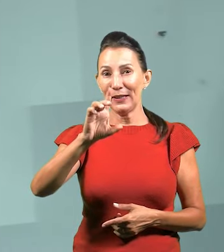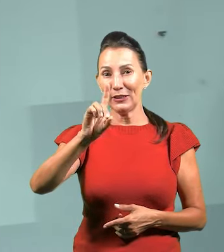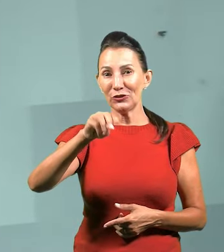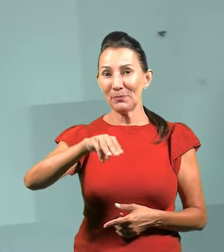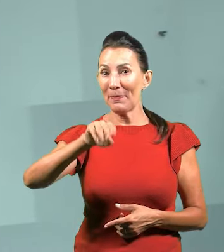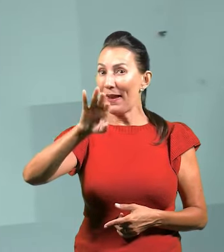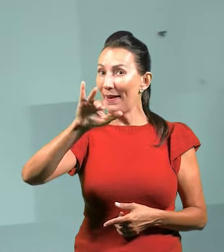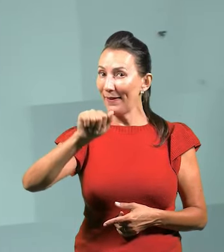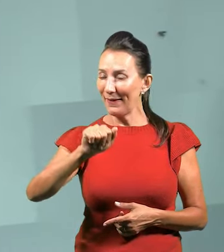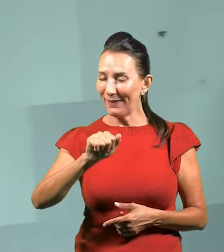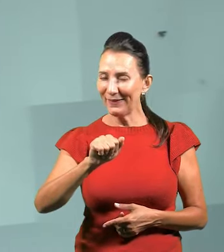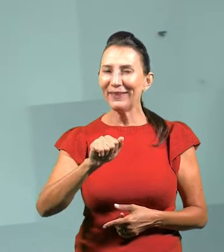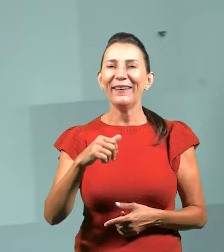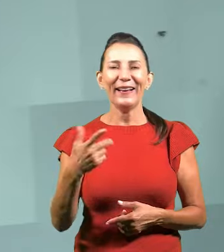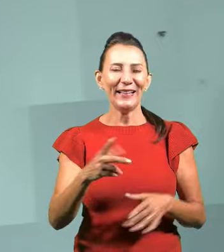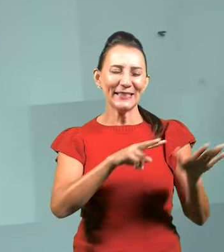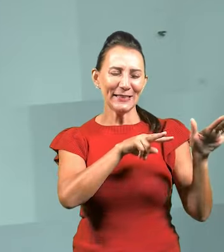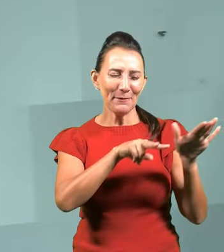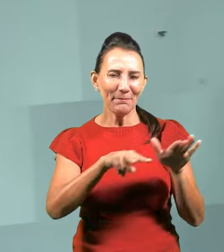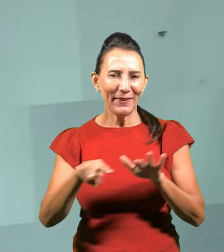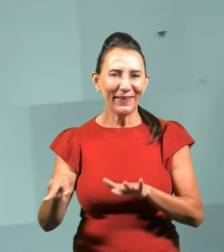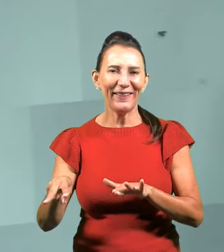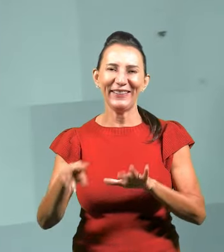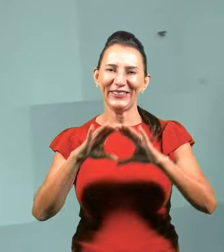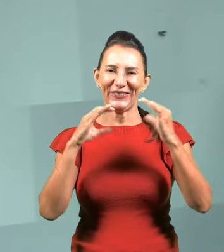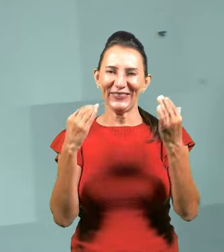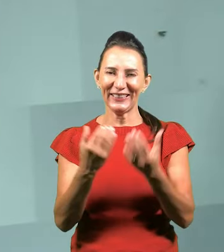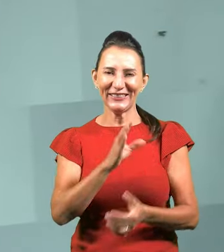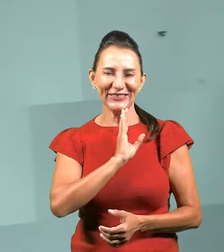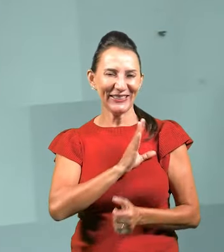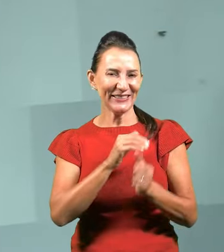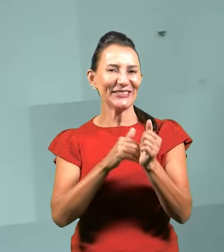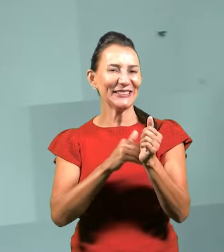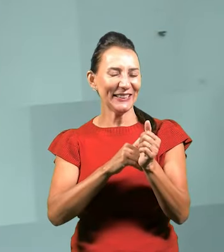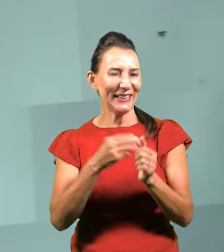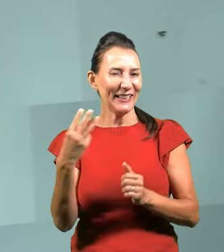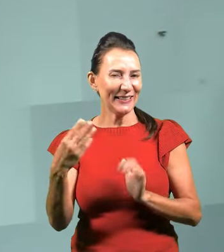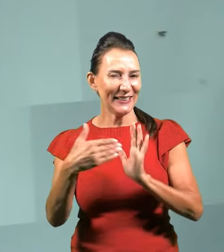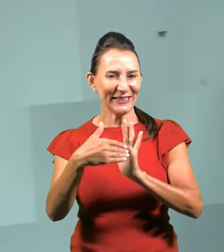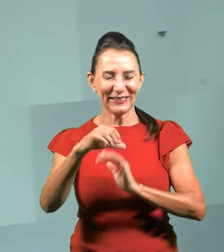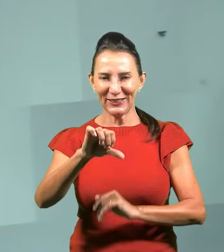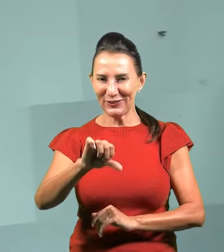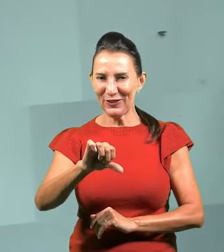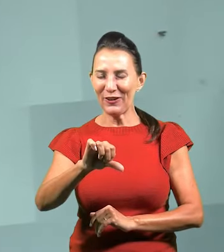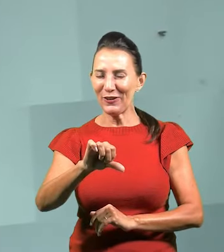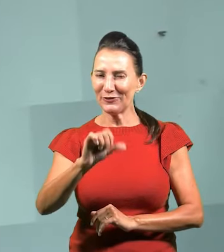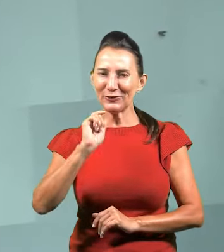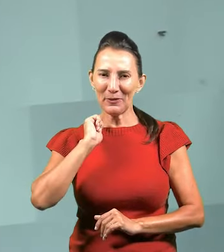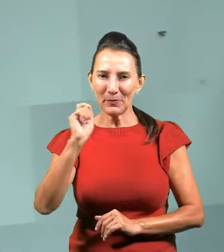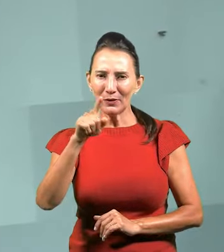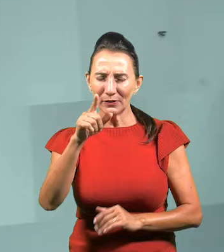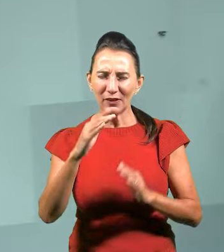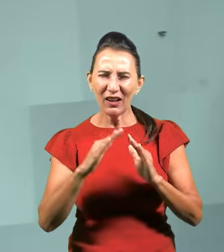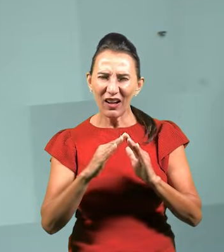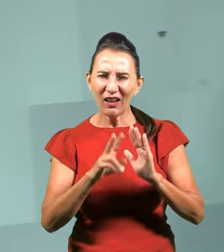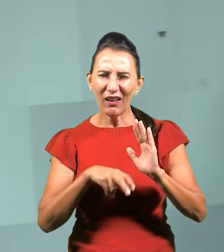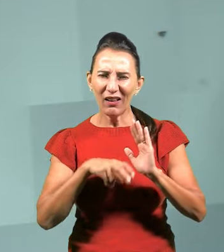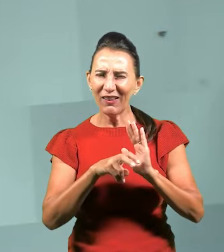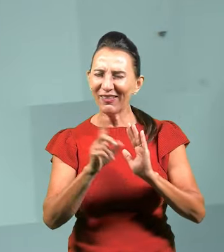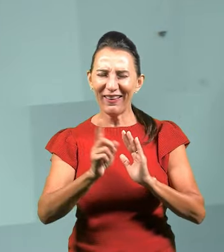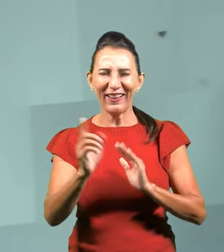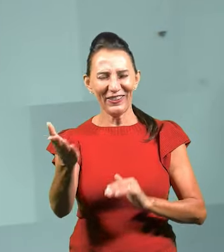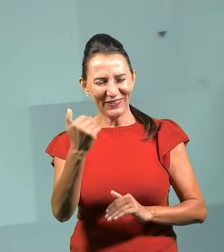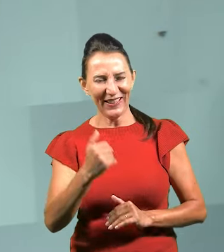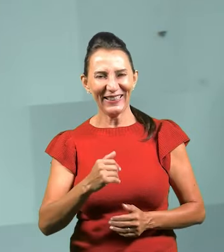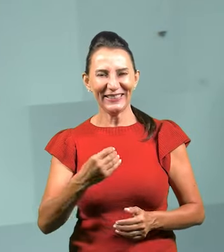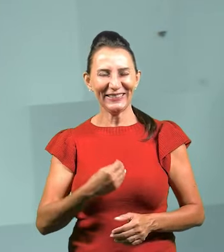Williams. Então, a semana toda, o nosso congresso Segredos do Coração, de 3 a 9, você não vai